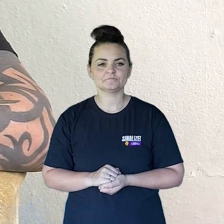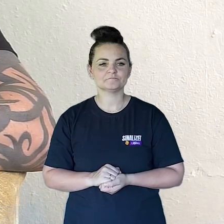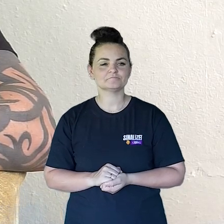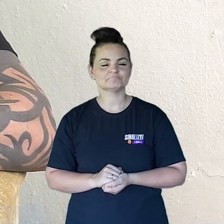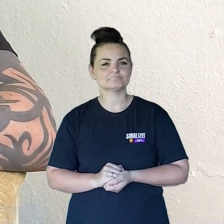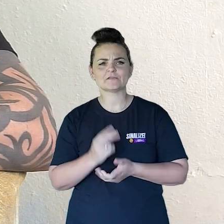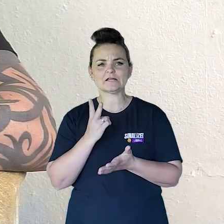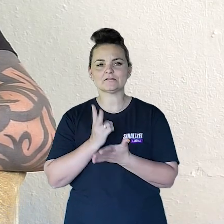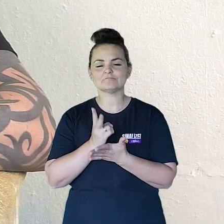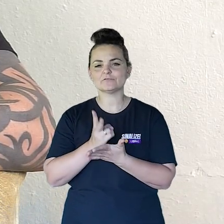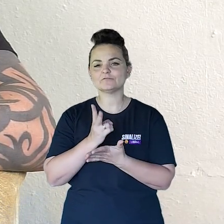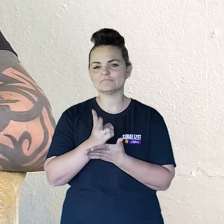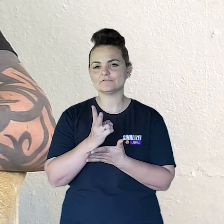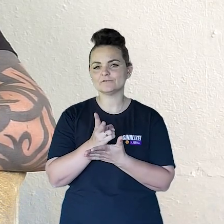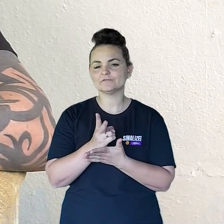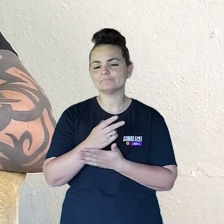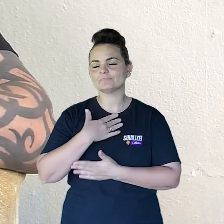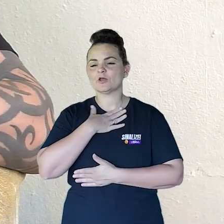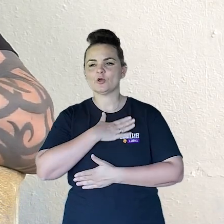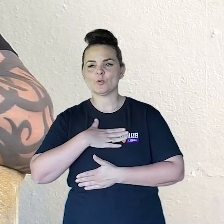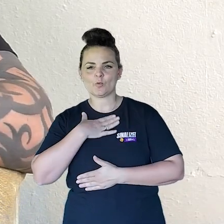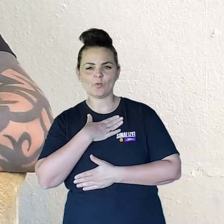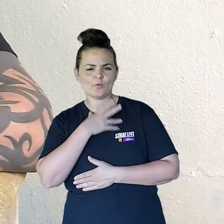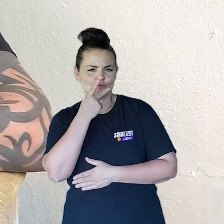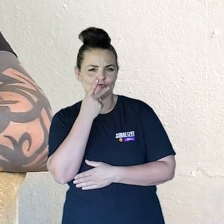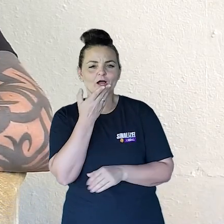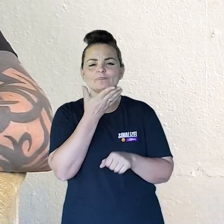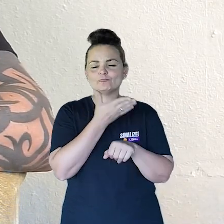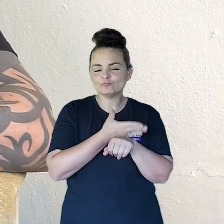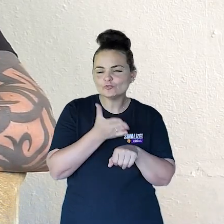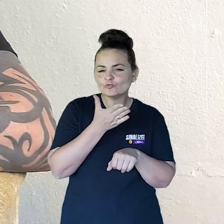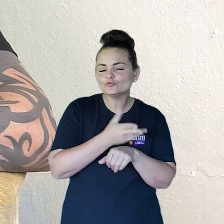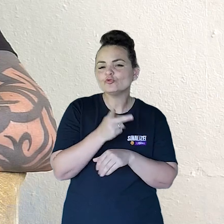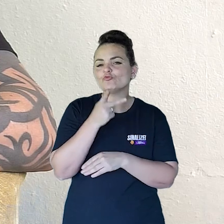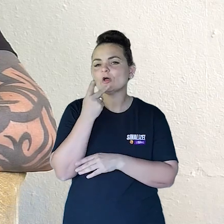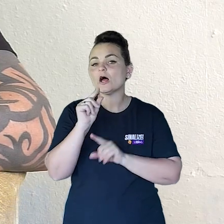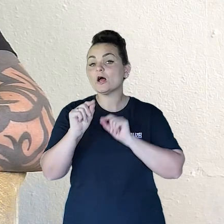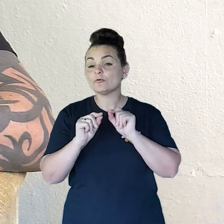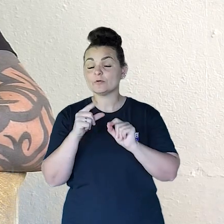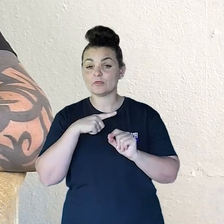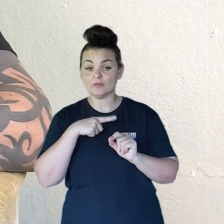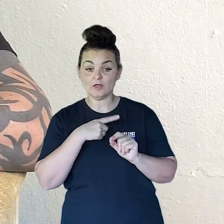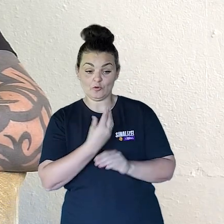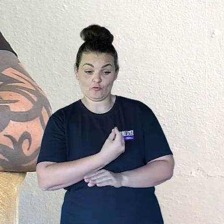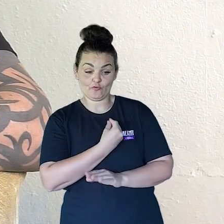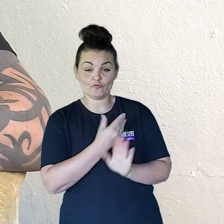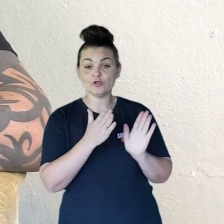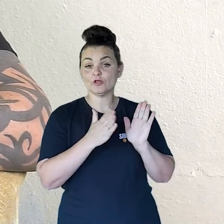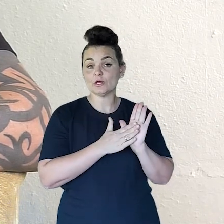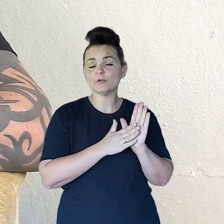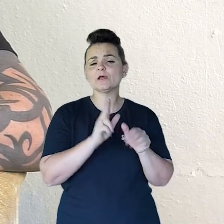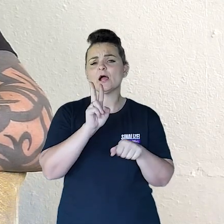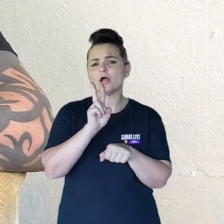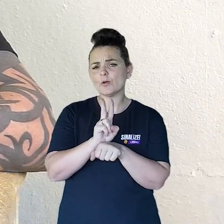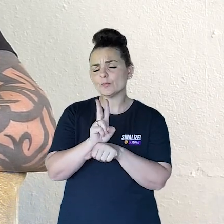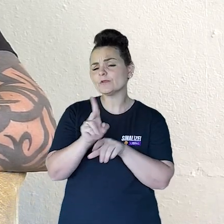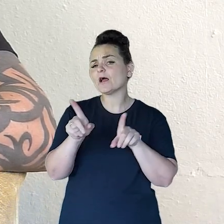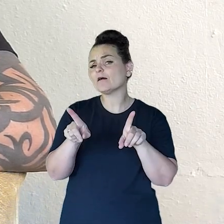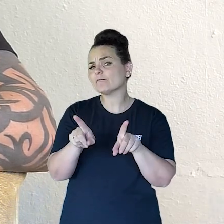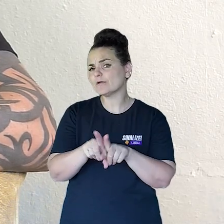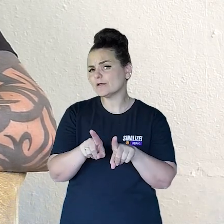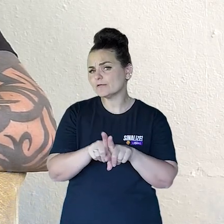digamos, como eu sempre costumo dizer, eu tenho um propósito de vida que é cuidar e